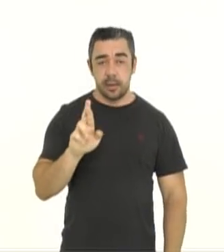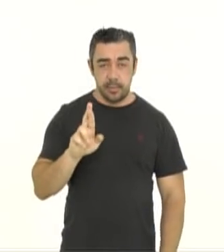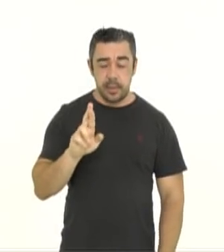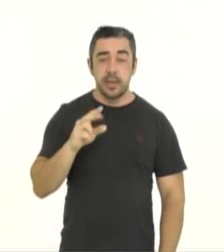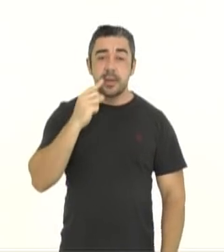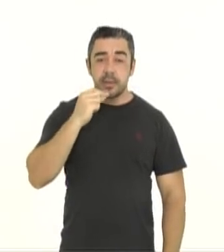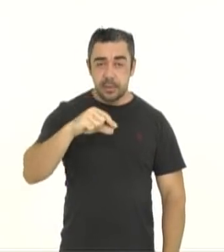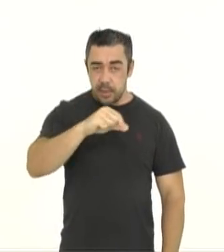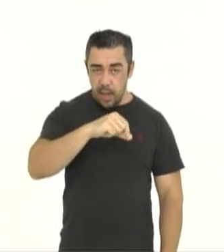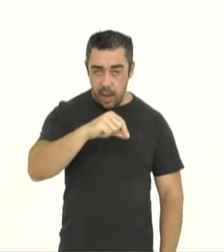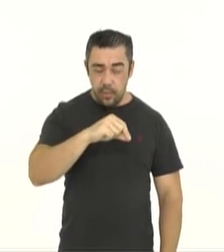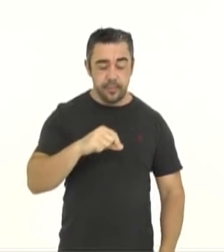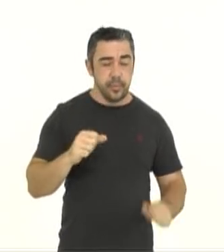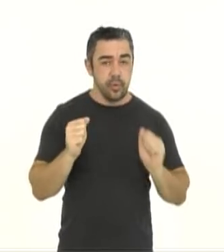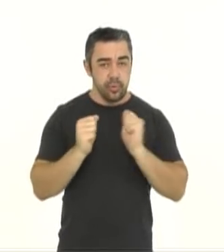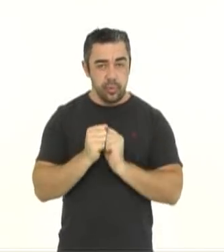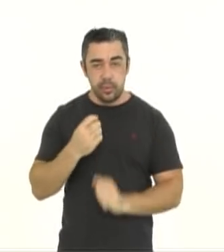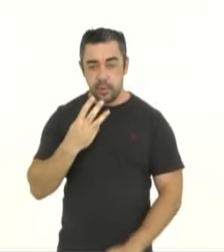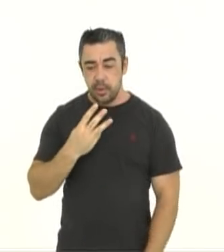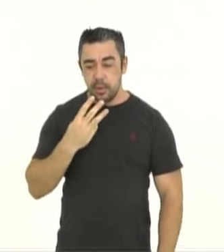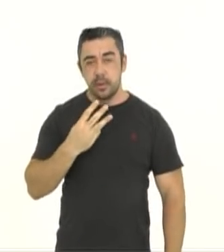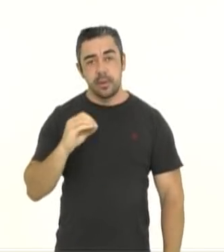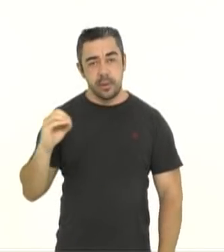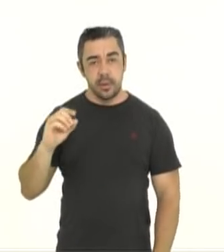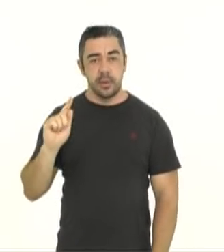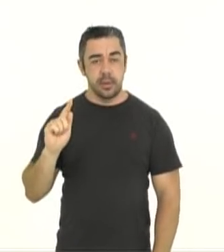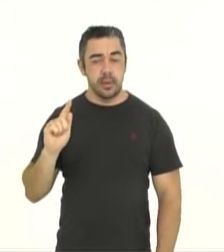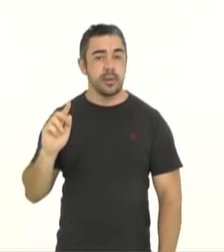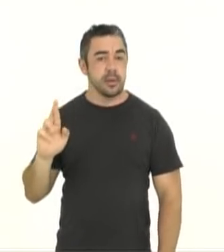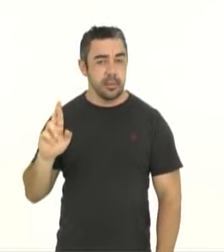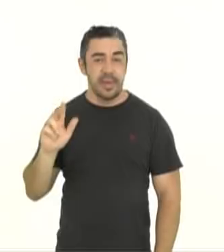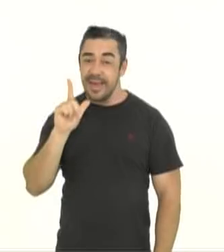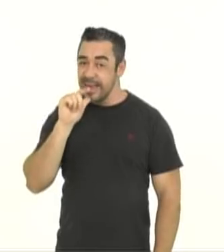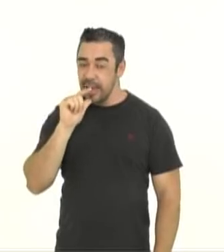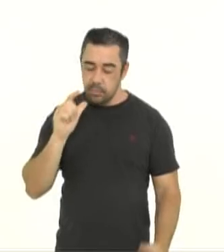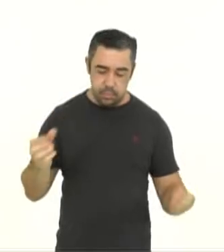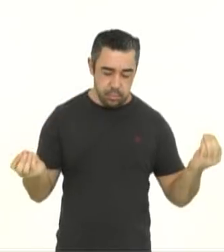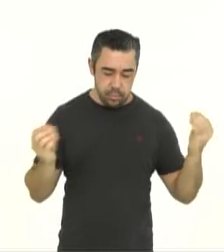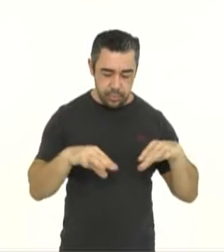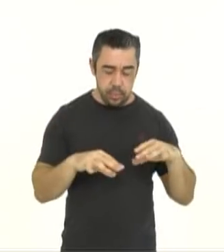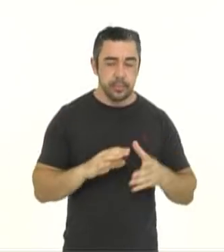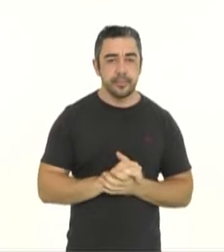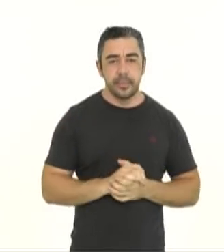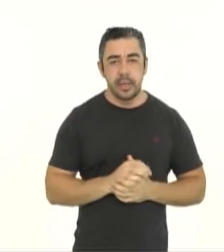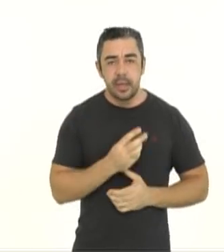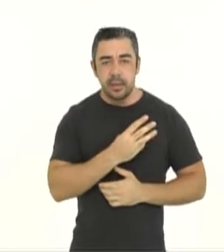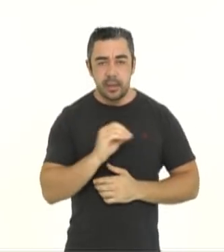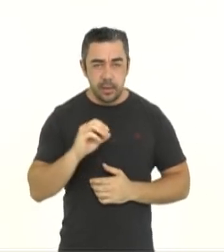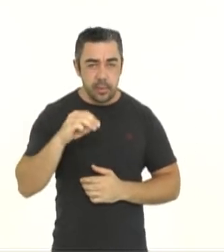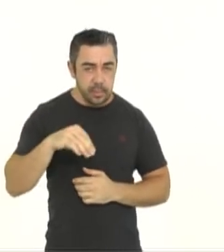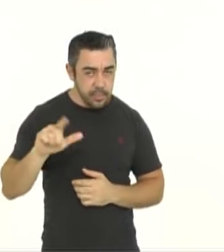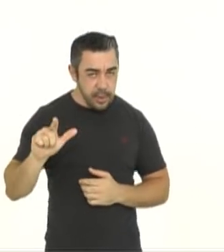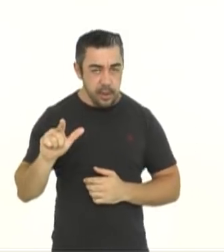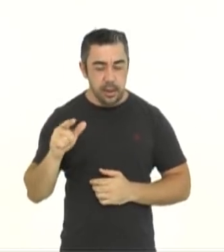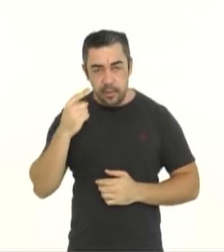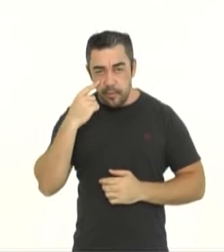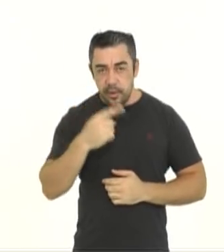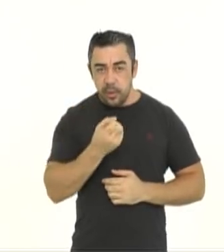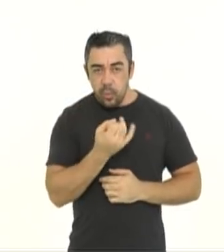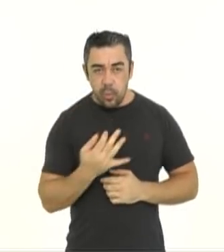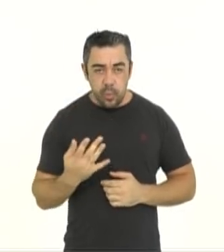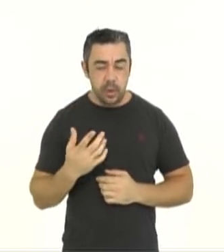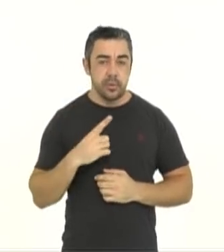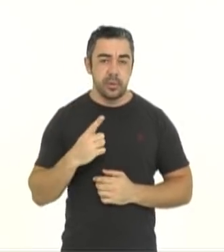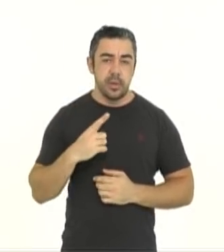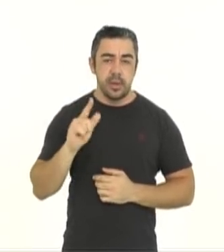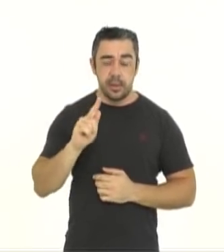sal com 300 gramas de água. Considerando-se que o volume da solução é igual a 300 ml, a densidade da solução